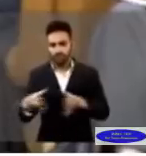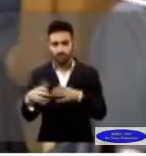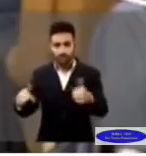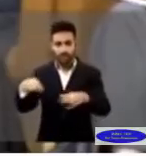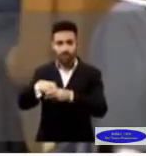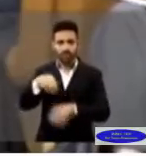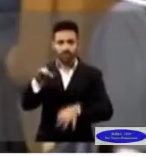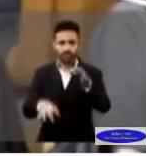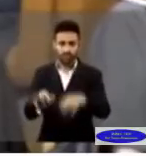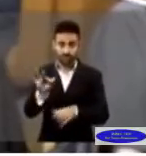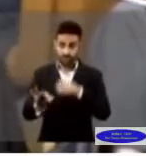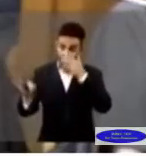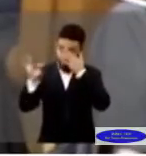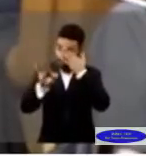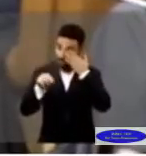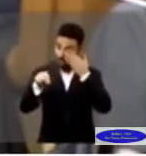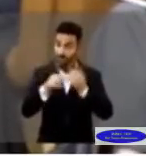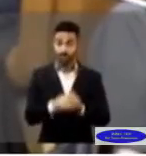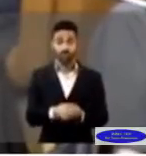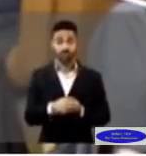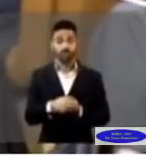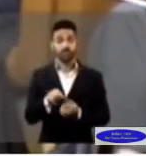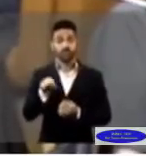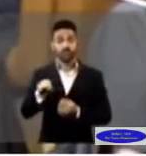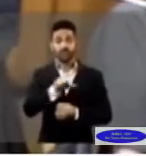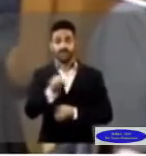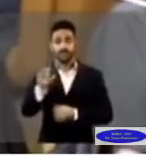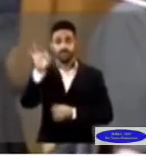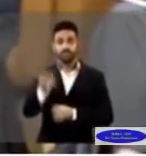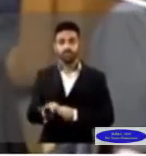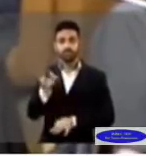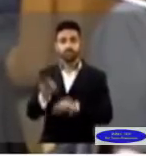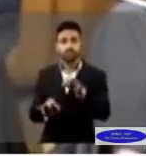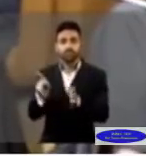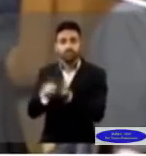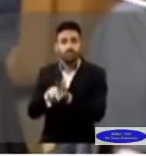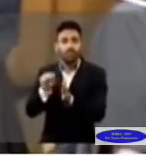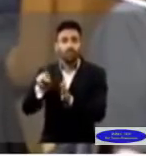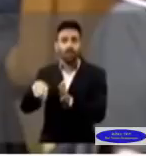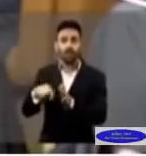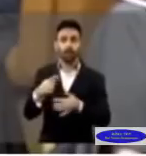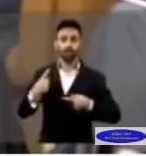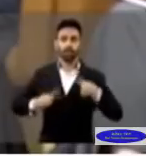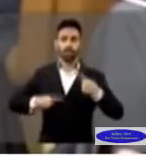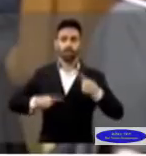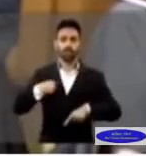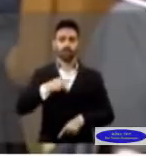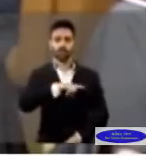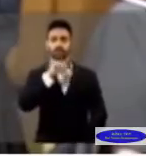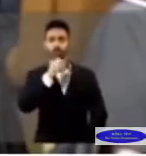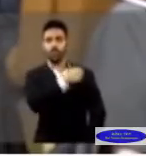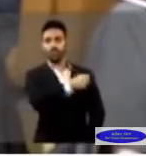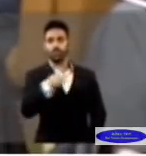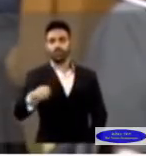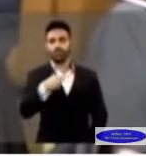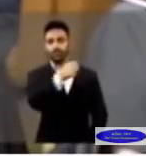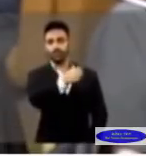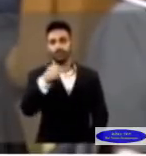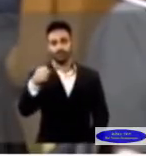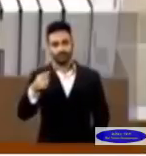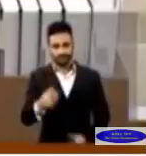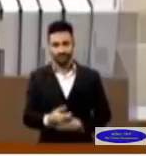presidente. Mas esse discurso do procurador em relação a essa composição 100% política dos tribunais... O procurador faz esse tipo